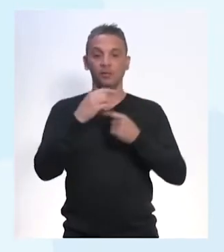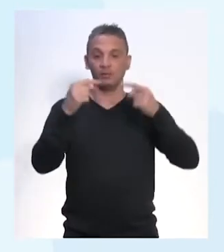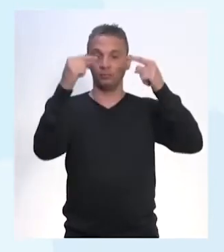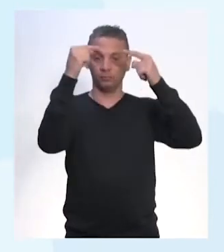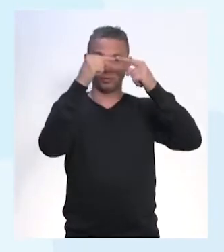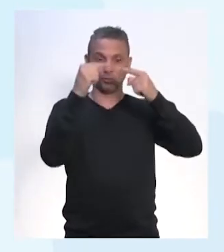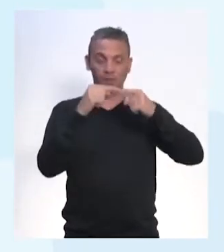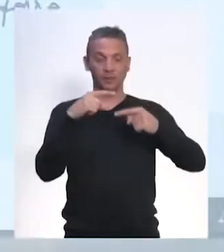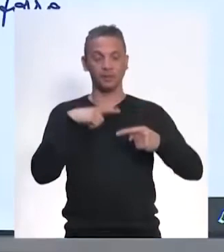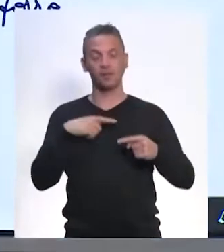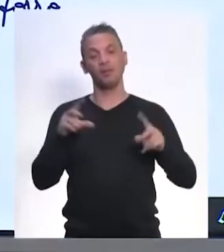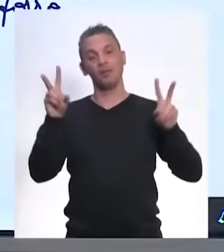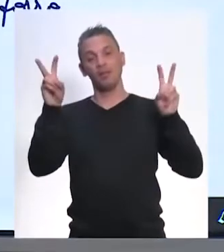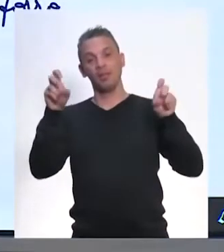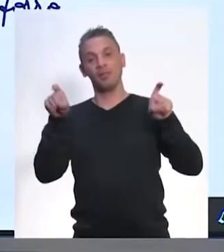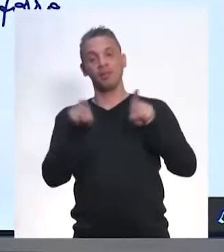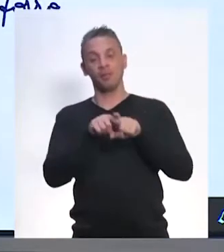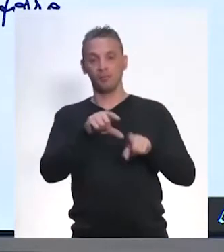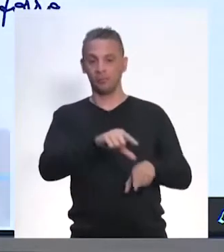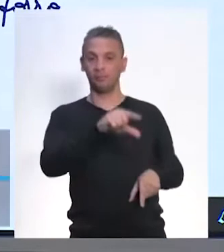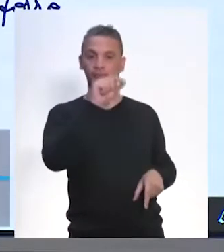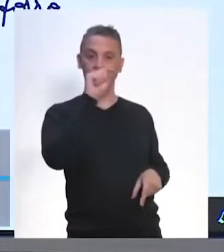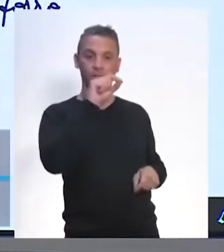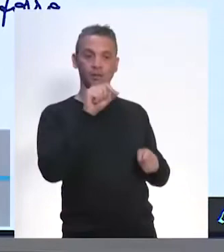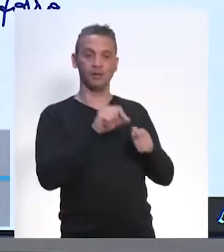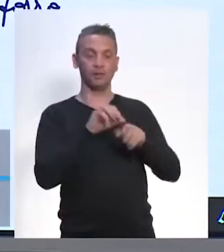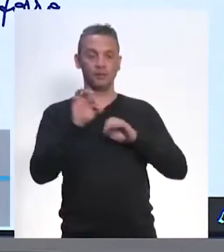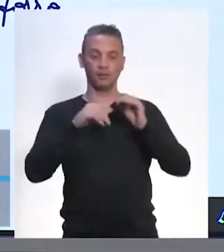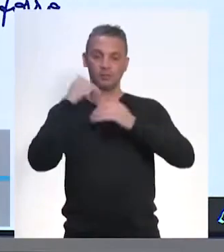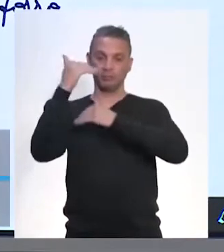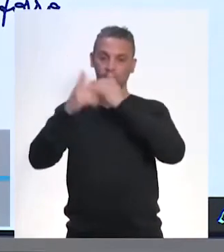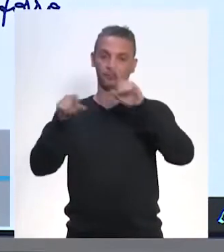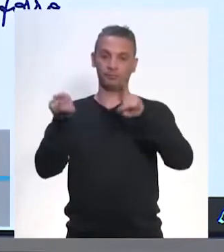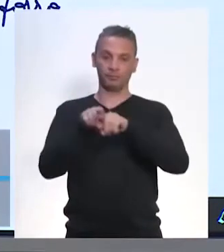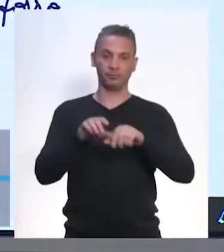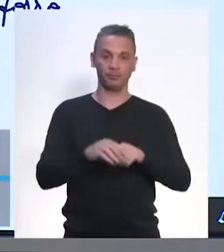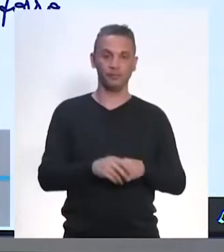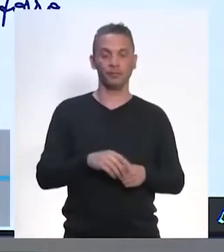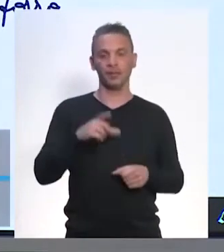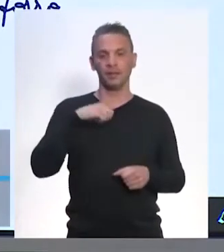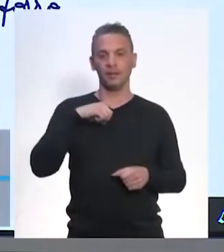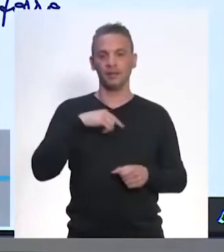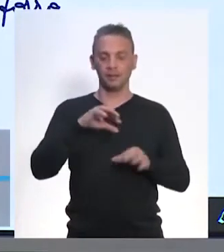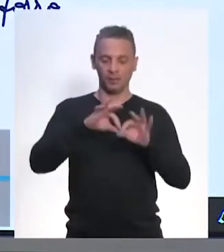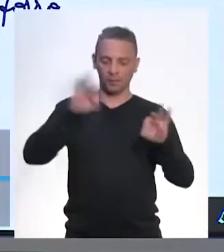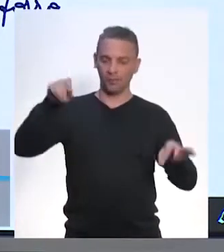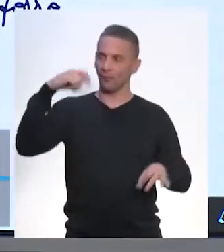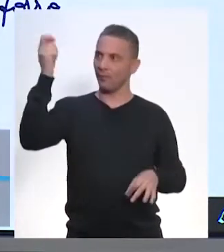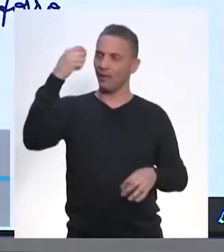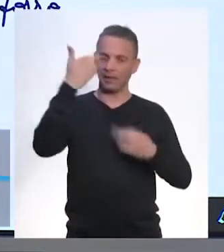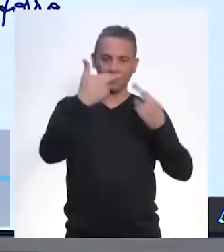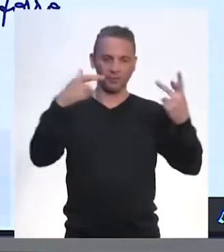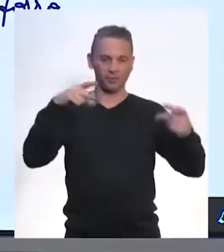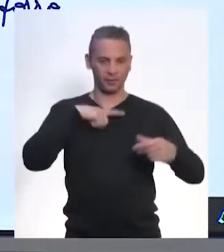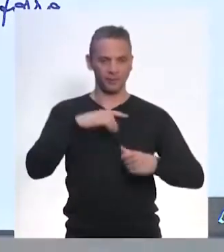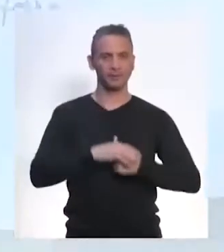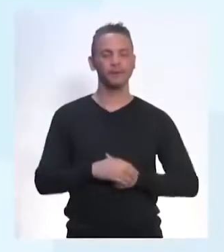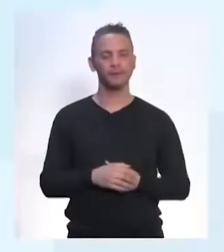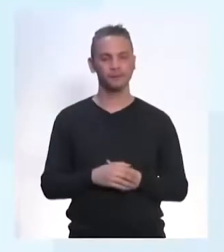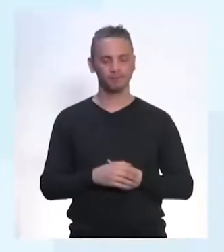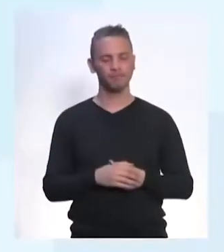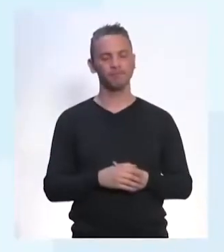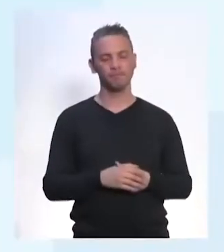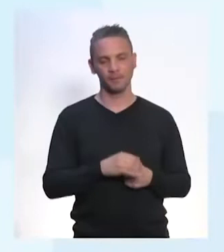né? E com o tema que foi escolhido para fazer essa evolução. Então, geralmente se usam fitas, né? Como vocês estão vendo ali, ó, tá? E aí você